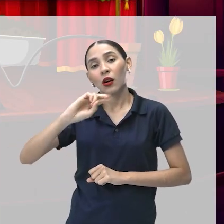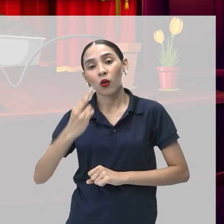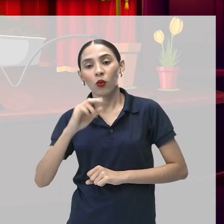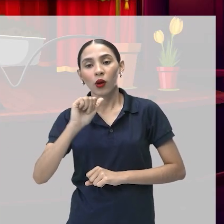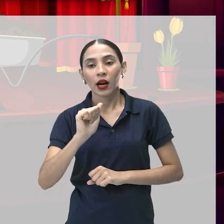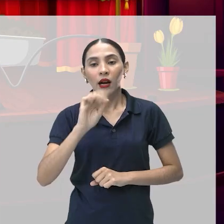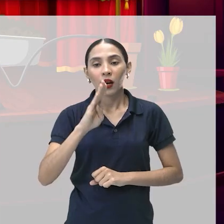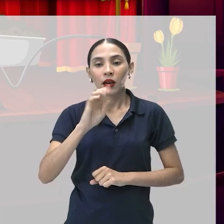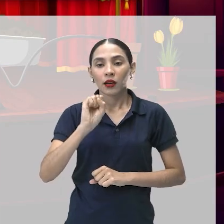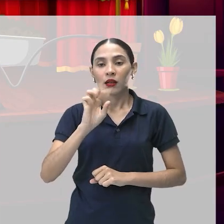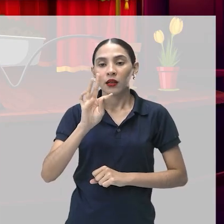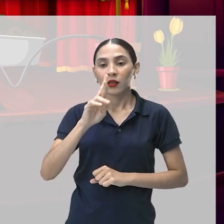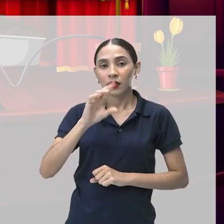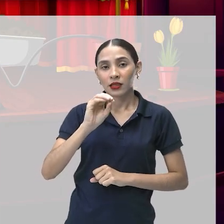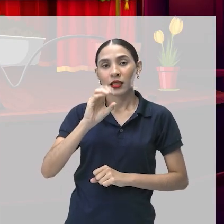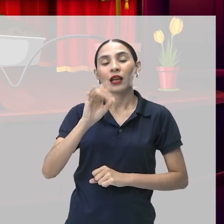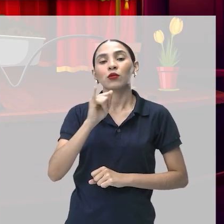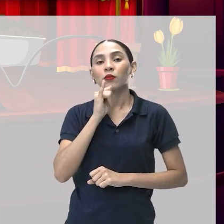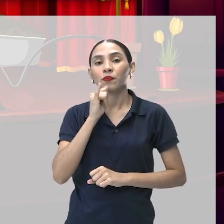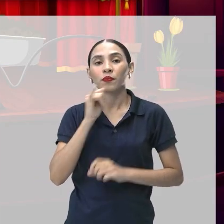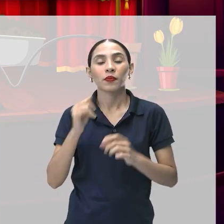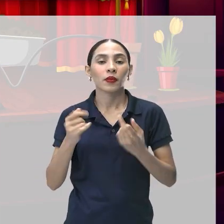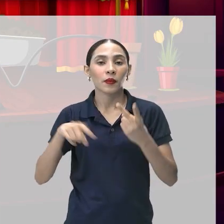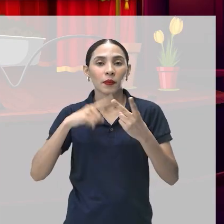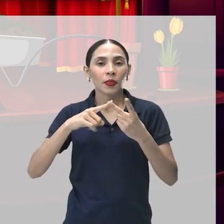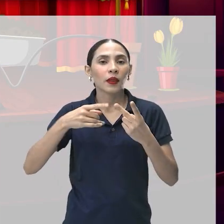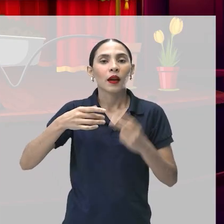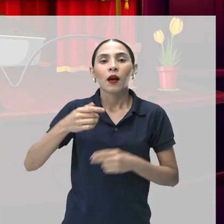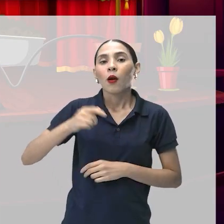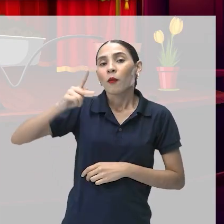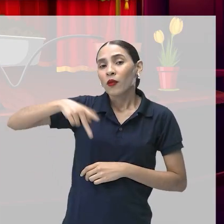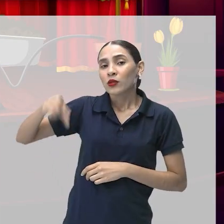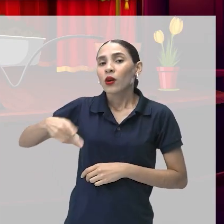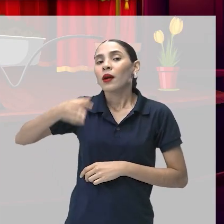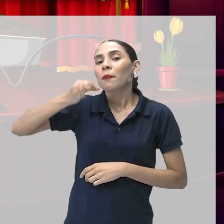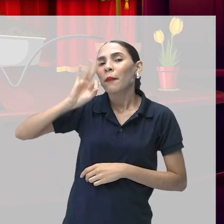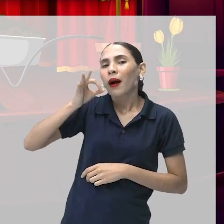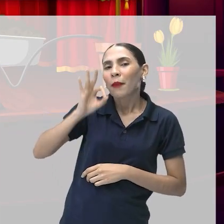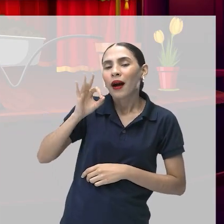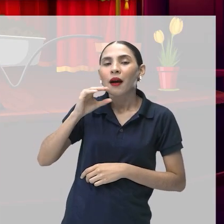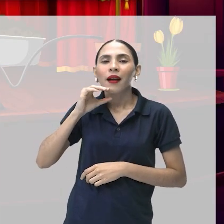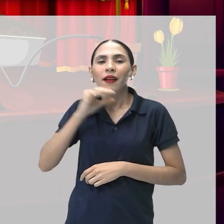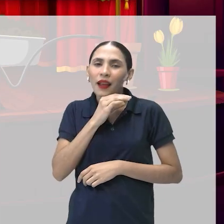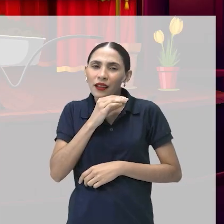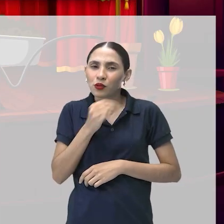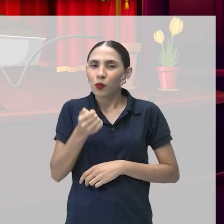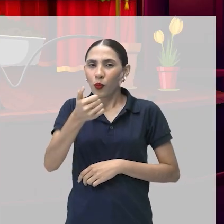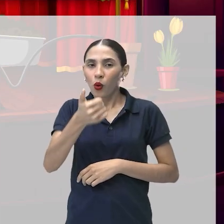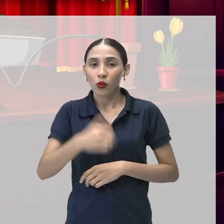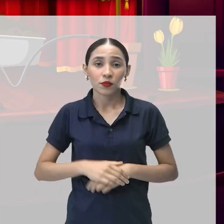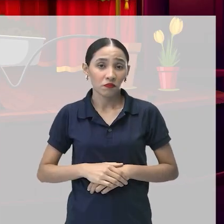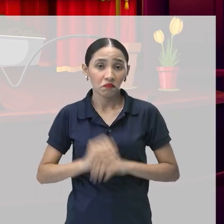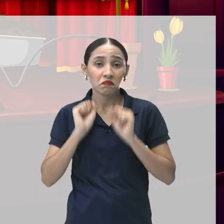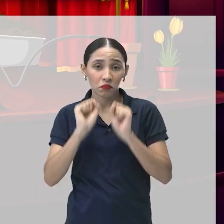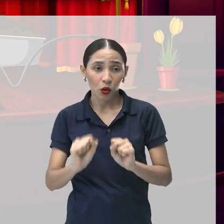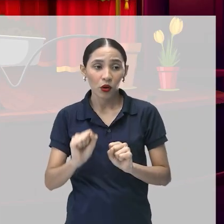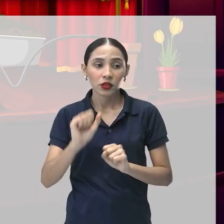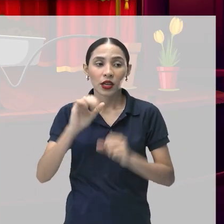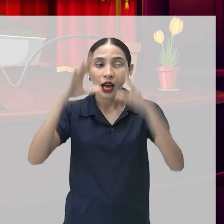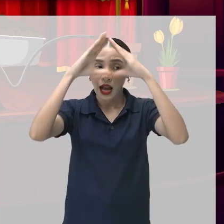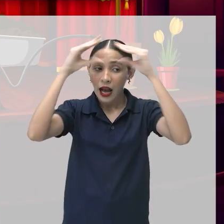abstrato? A professora Lúcia está tomando um café e o café está um pouquinho quente. Ele pode ser